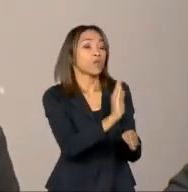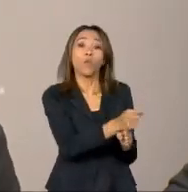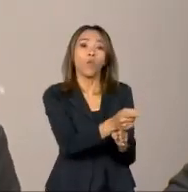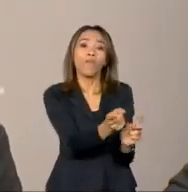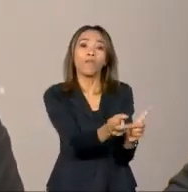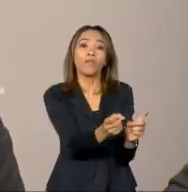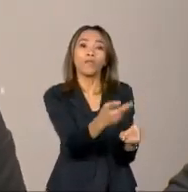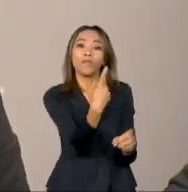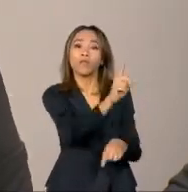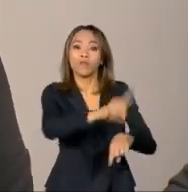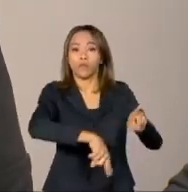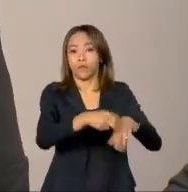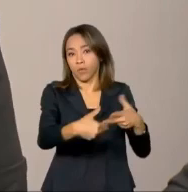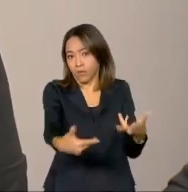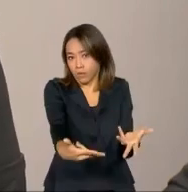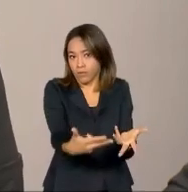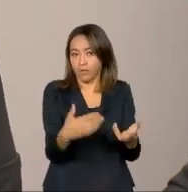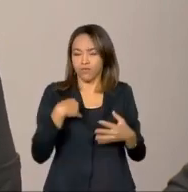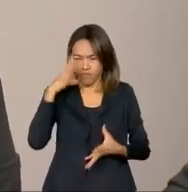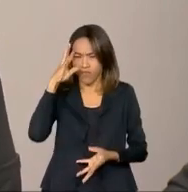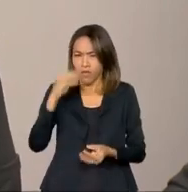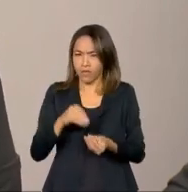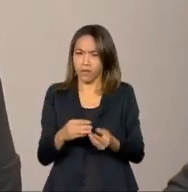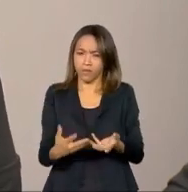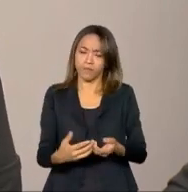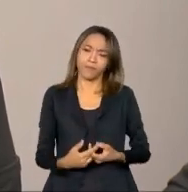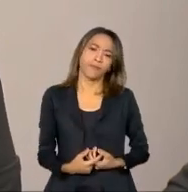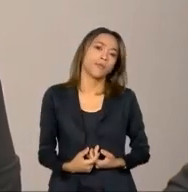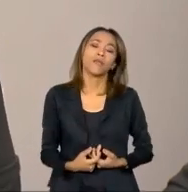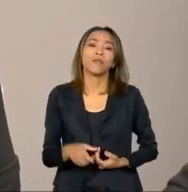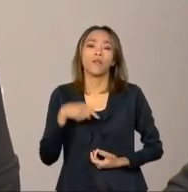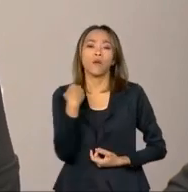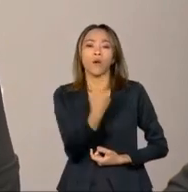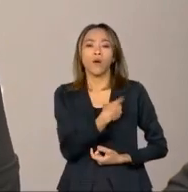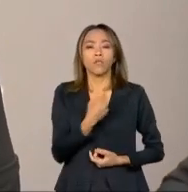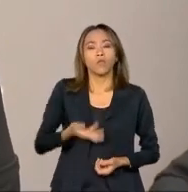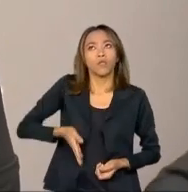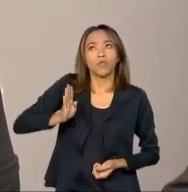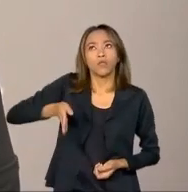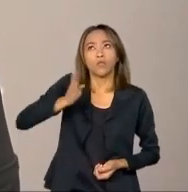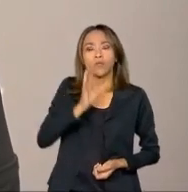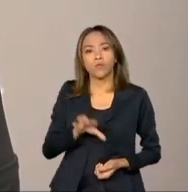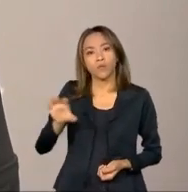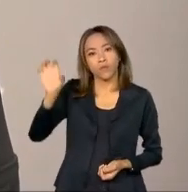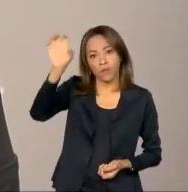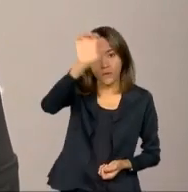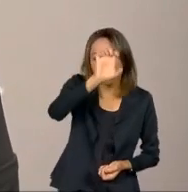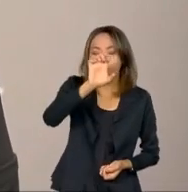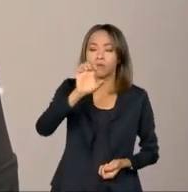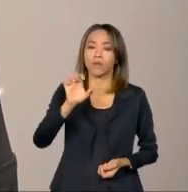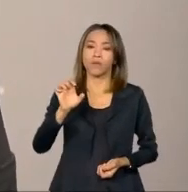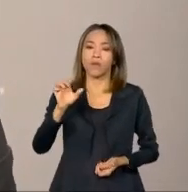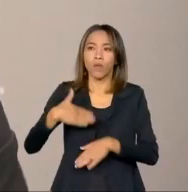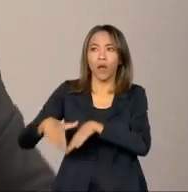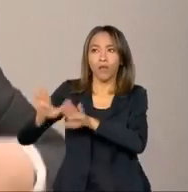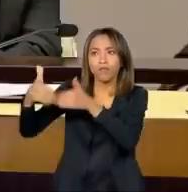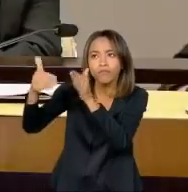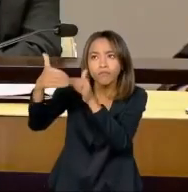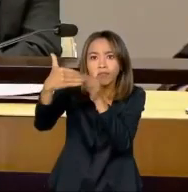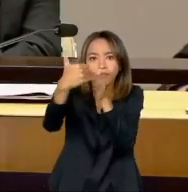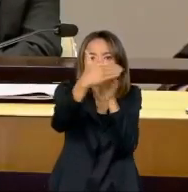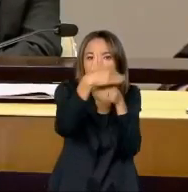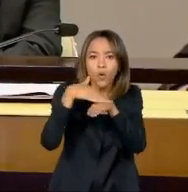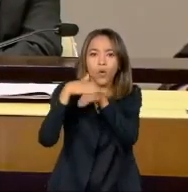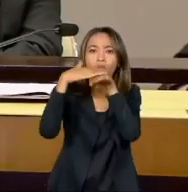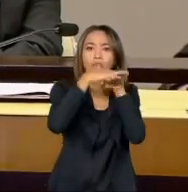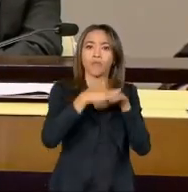produto. Só para finalizar, a gente tem rodado aí os estados, presidente, para poder conversar com as pessoas, e é isso que a gente